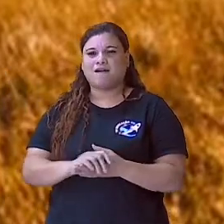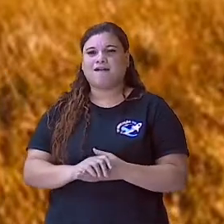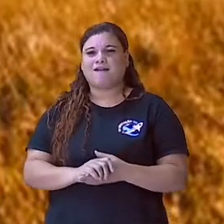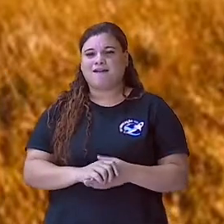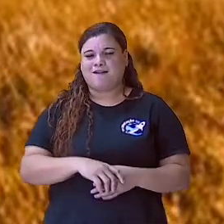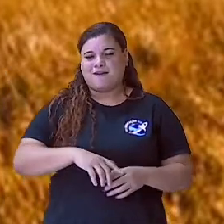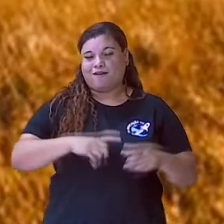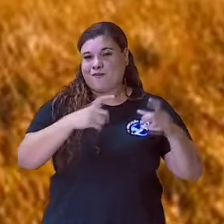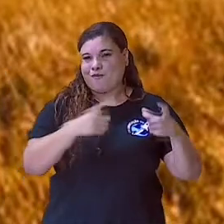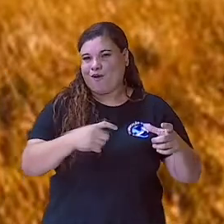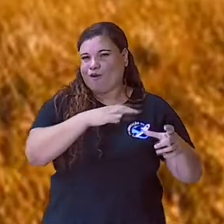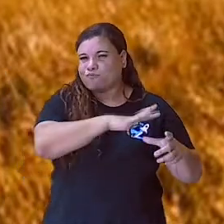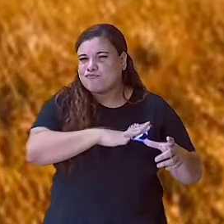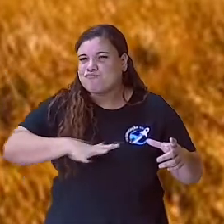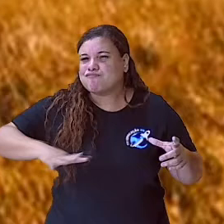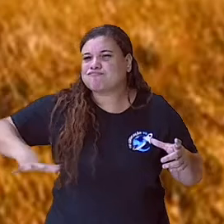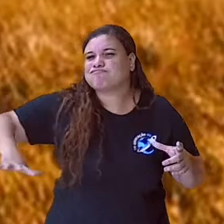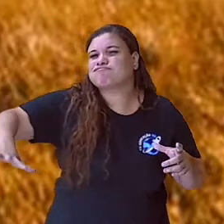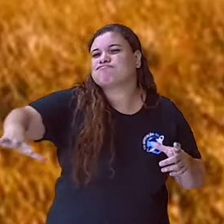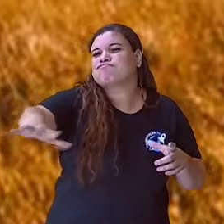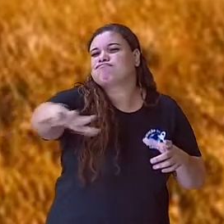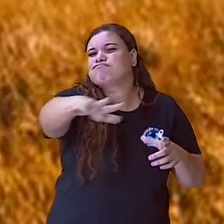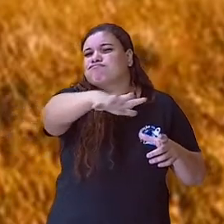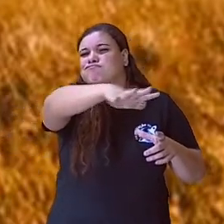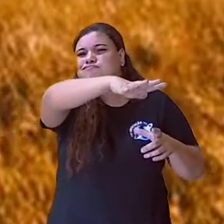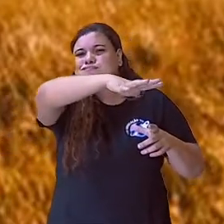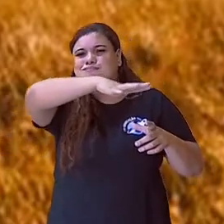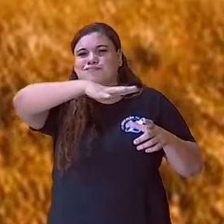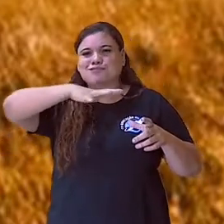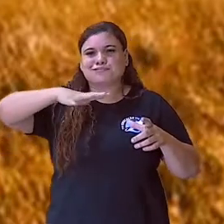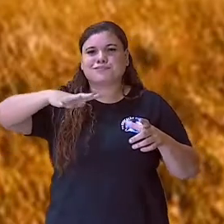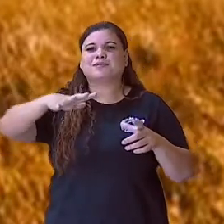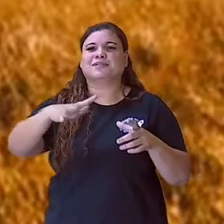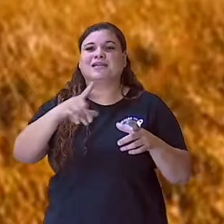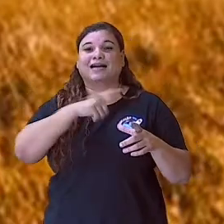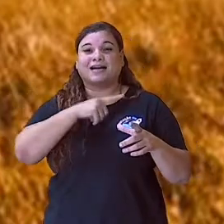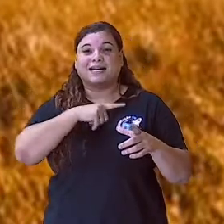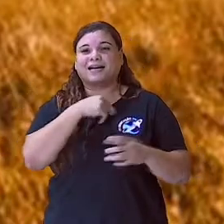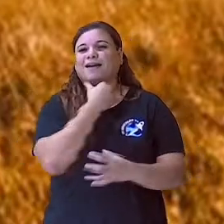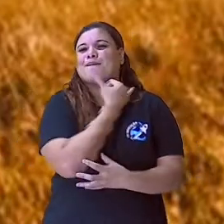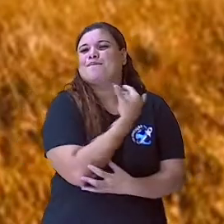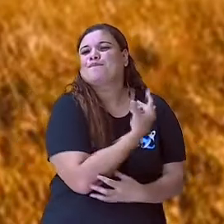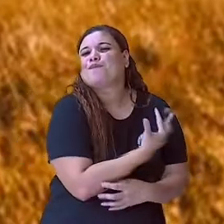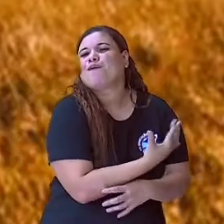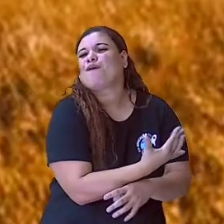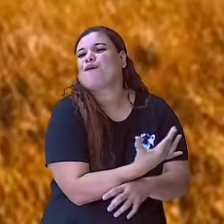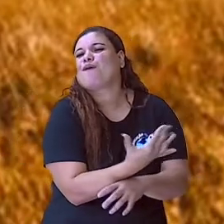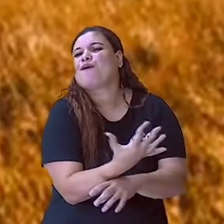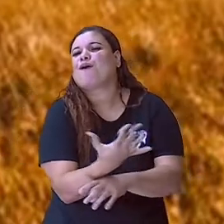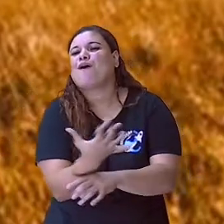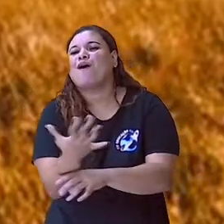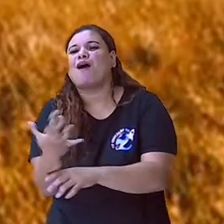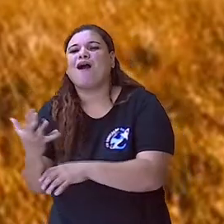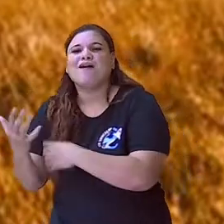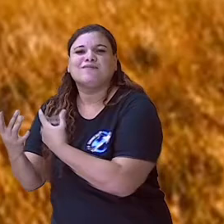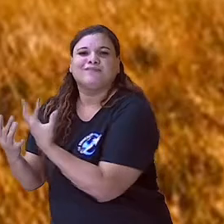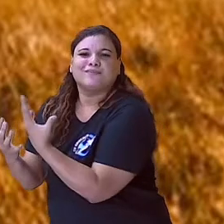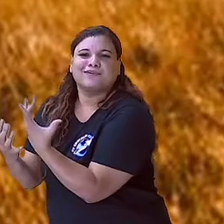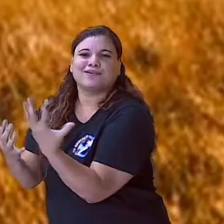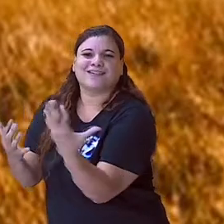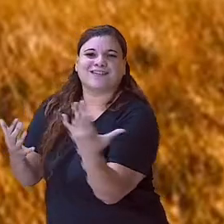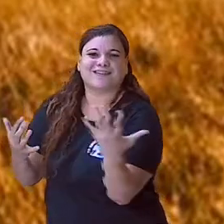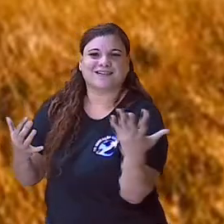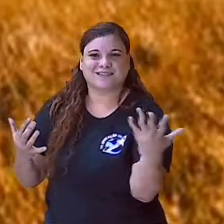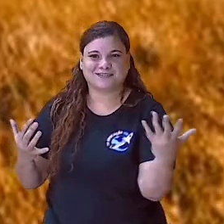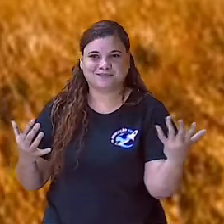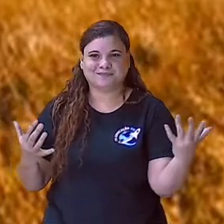pradarias, ok? Como eu disse para vocês, no Brasil nós encontramos essa vegetação, mas aonde? No Rio